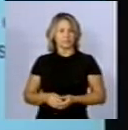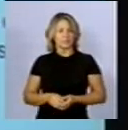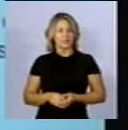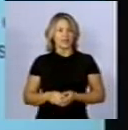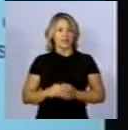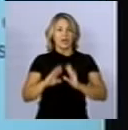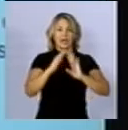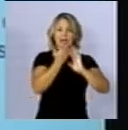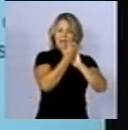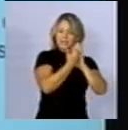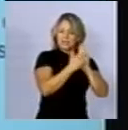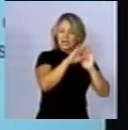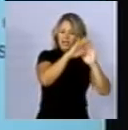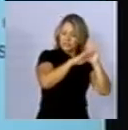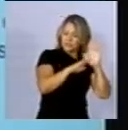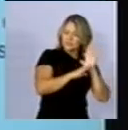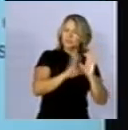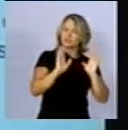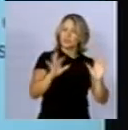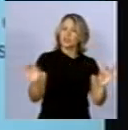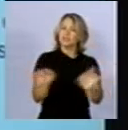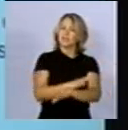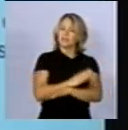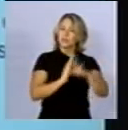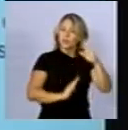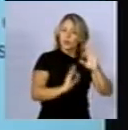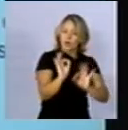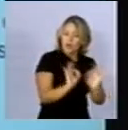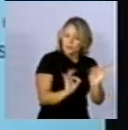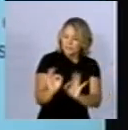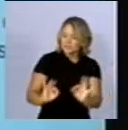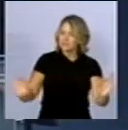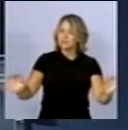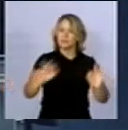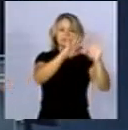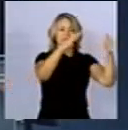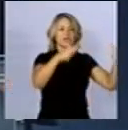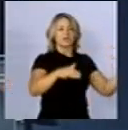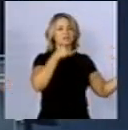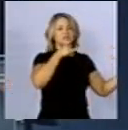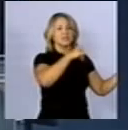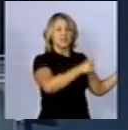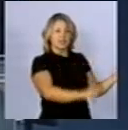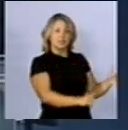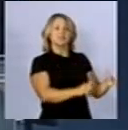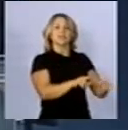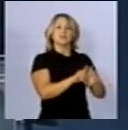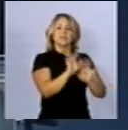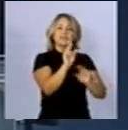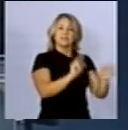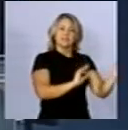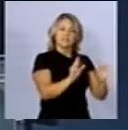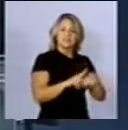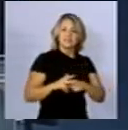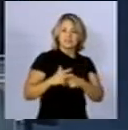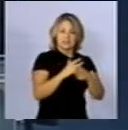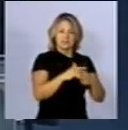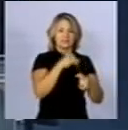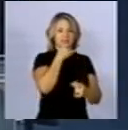Essa resolução determinou a realização de medições e cálculos de campos eletromagnéticos das instalações elétricas do sistema.